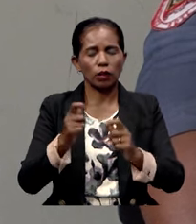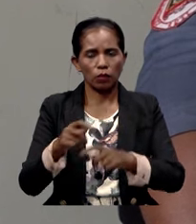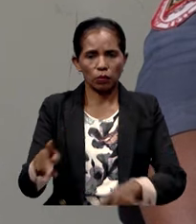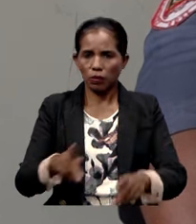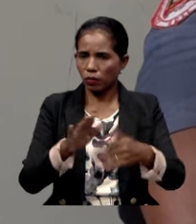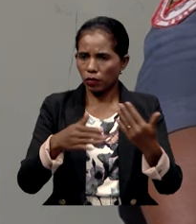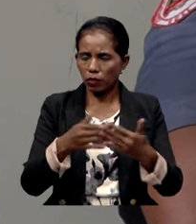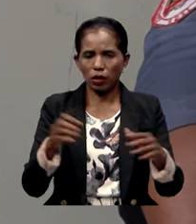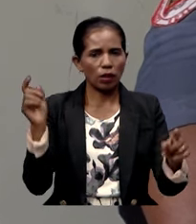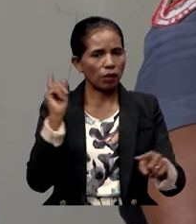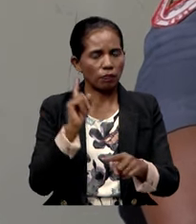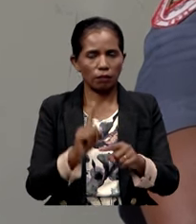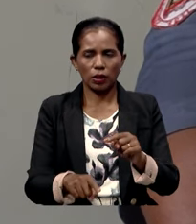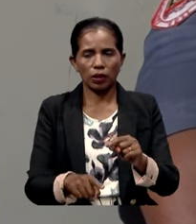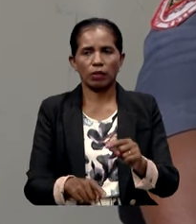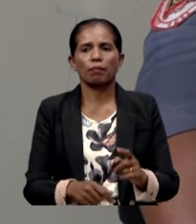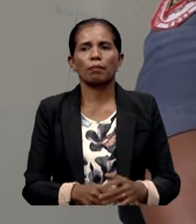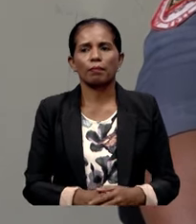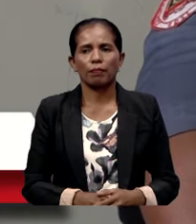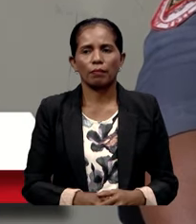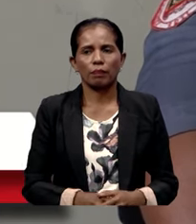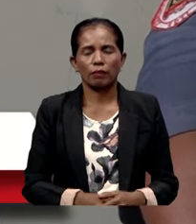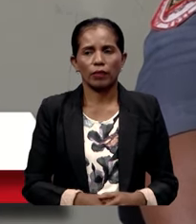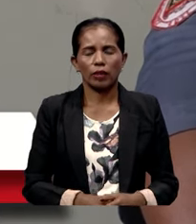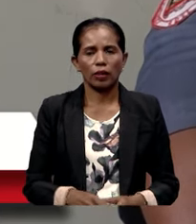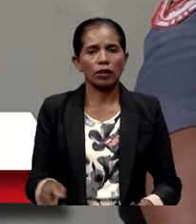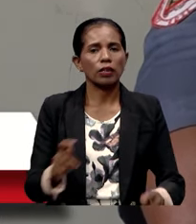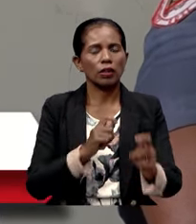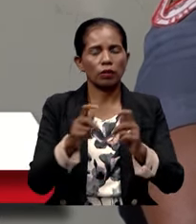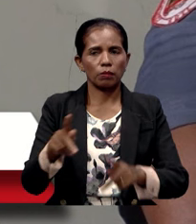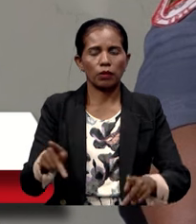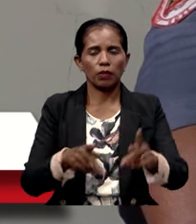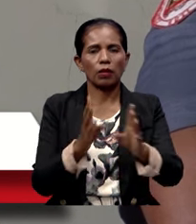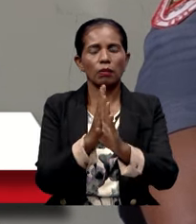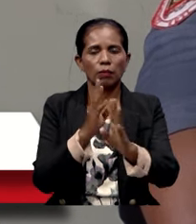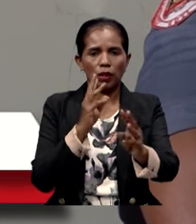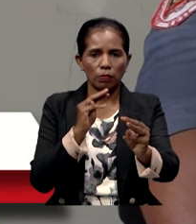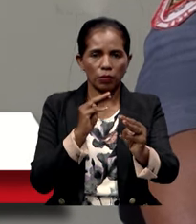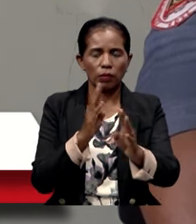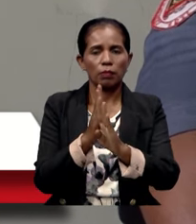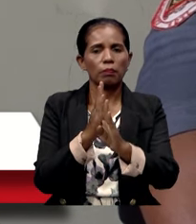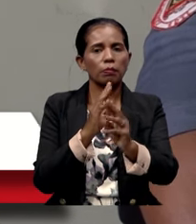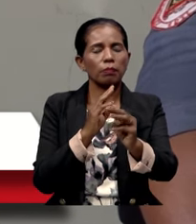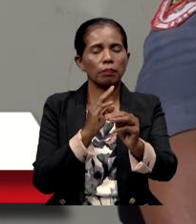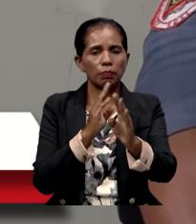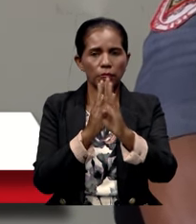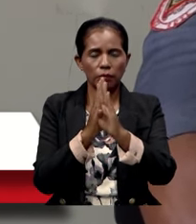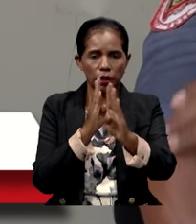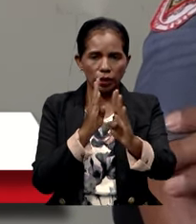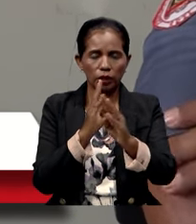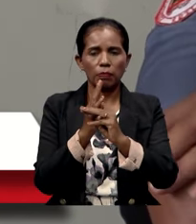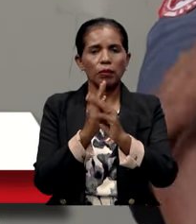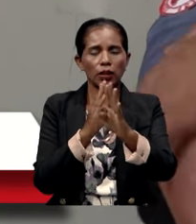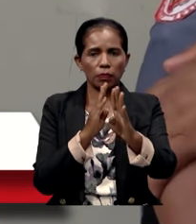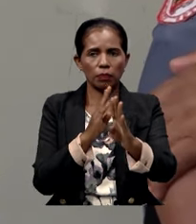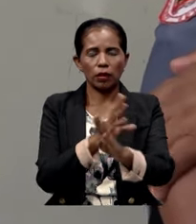autoriza e la admite ba transporte público micole tanto anguna